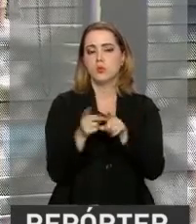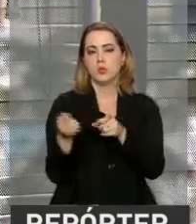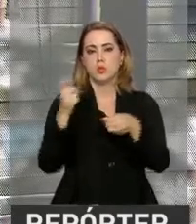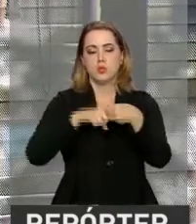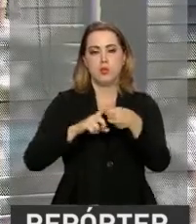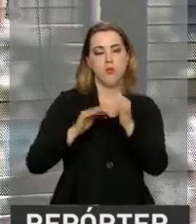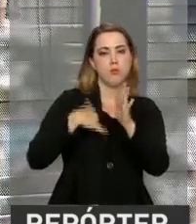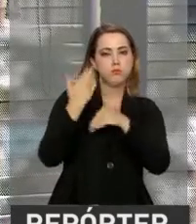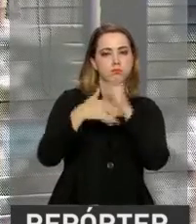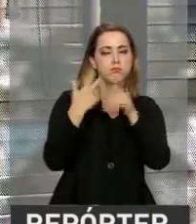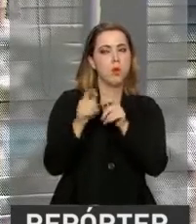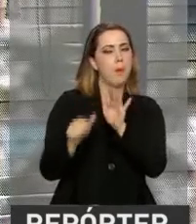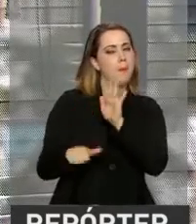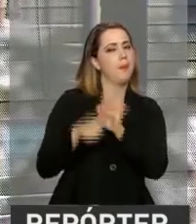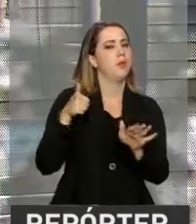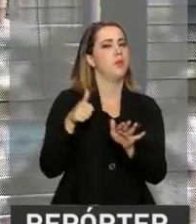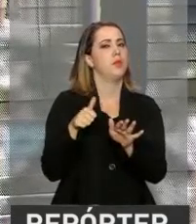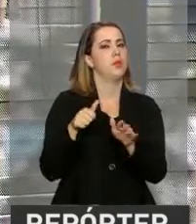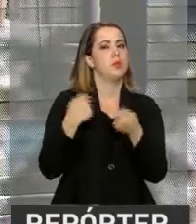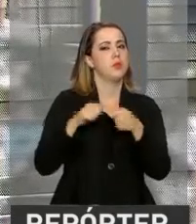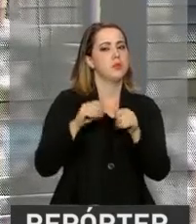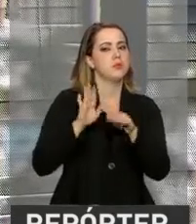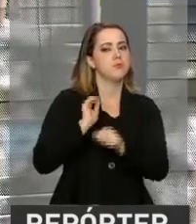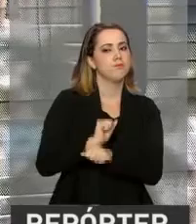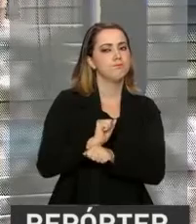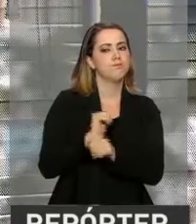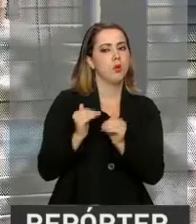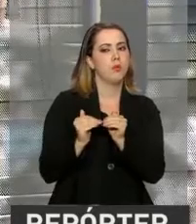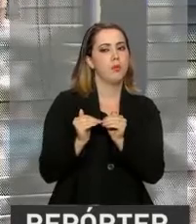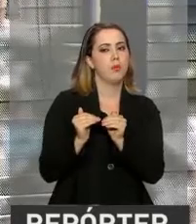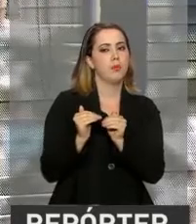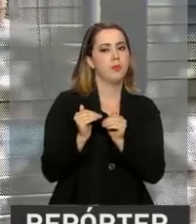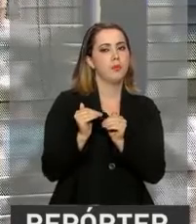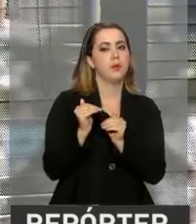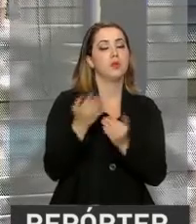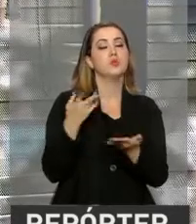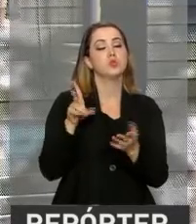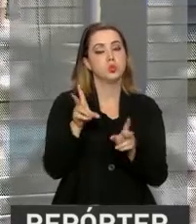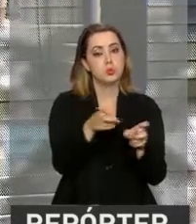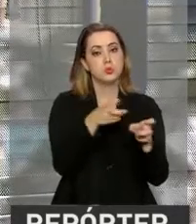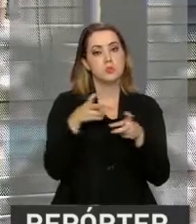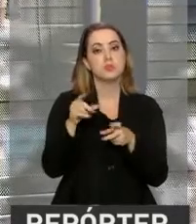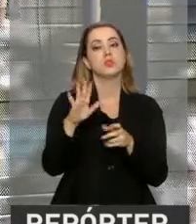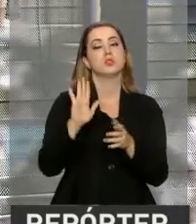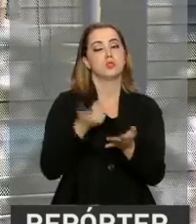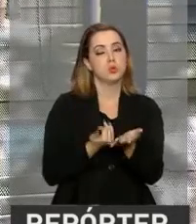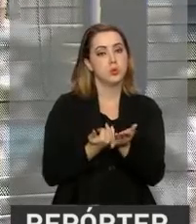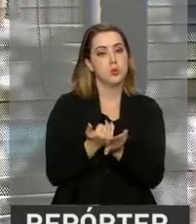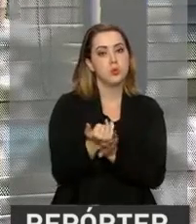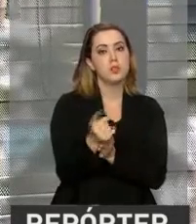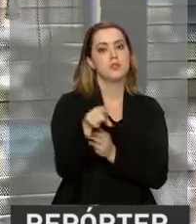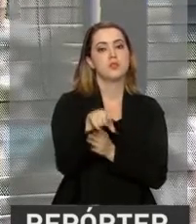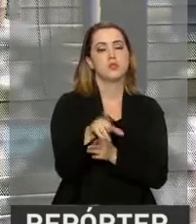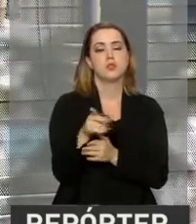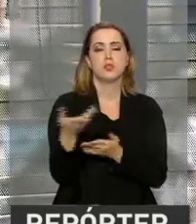volte a crescer, claro, ela tem que primeiro parar de cair. E o que se mostra nesses primeiros sinais é que, de fato, está se